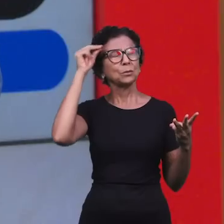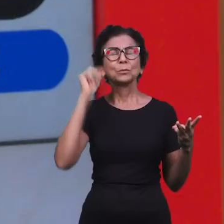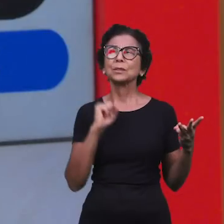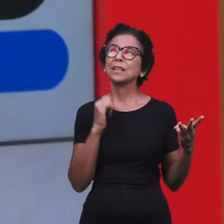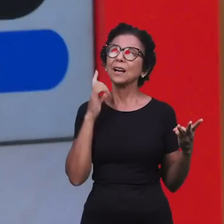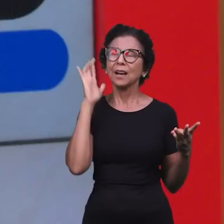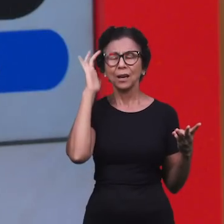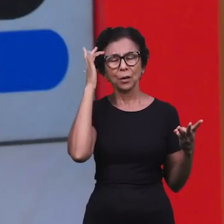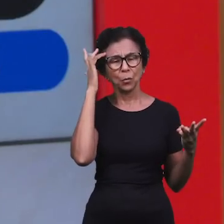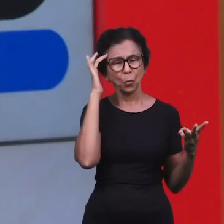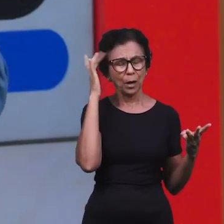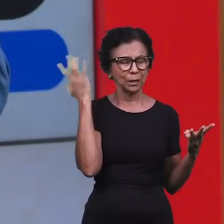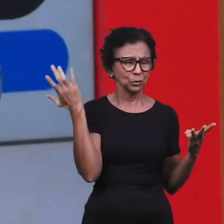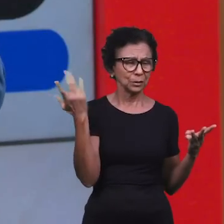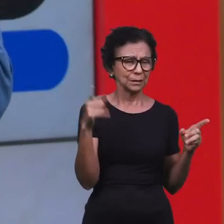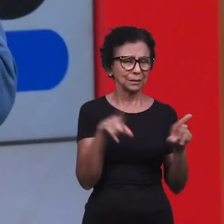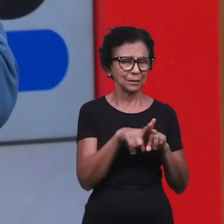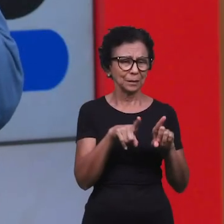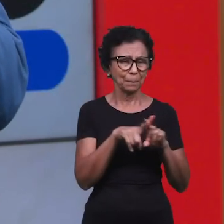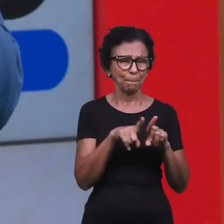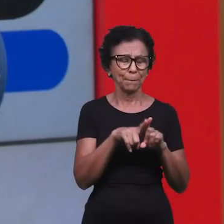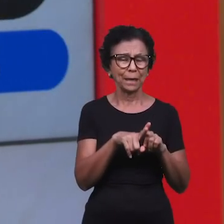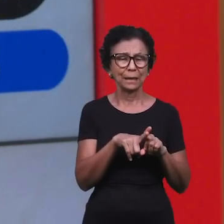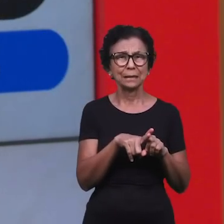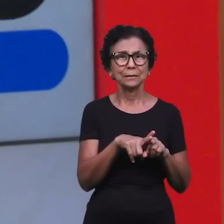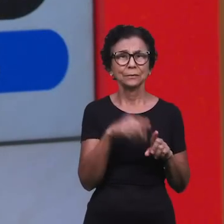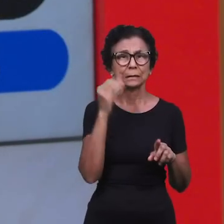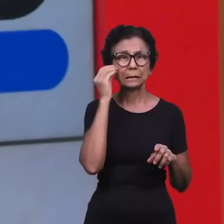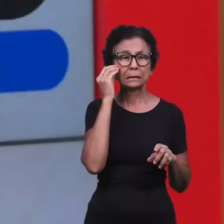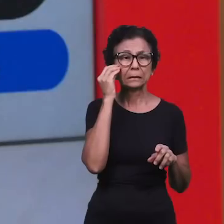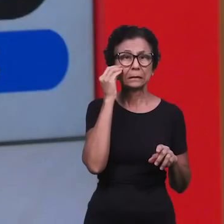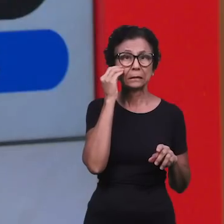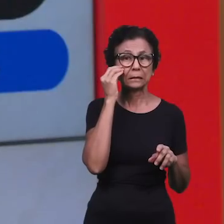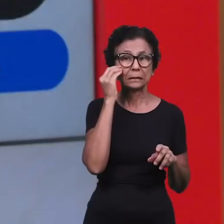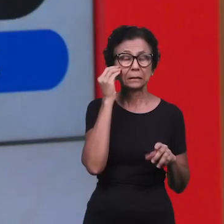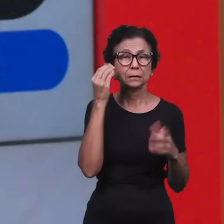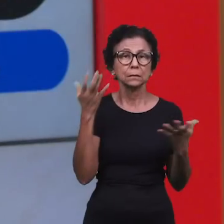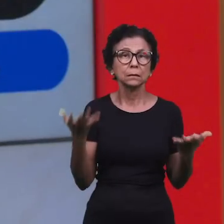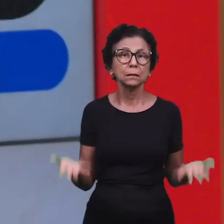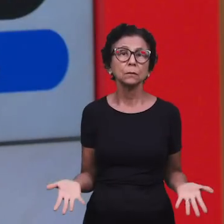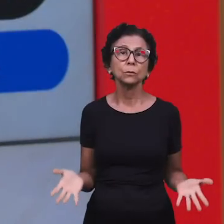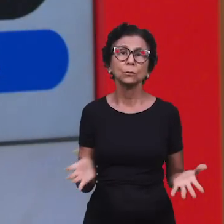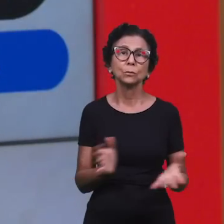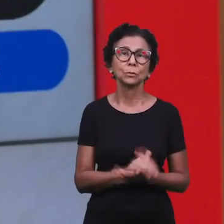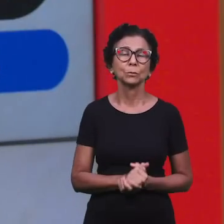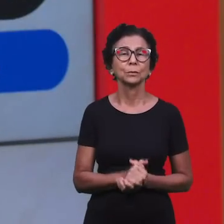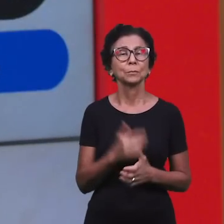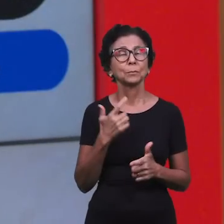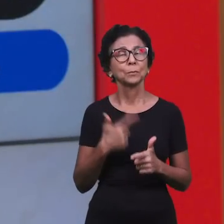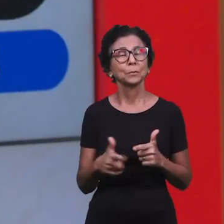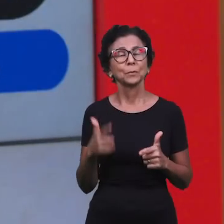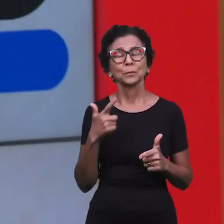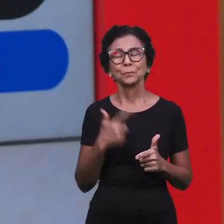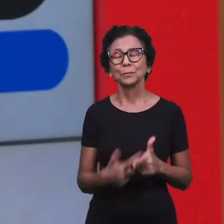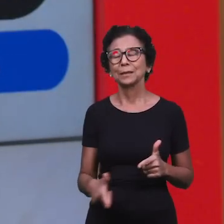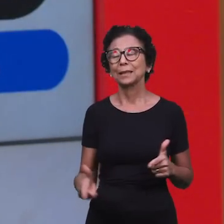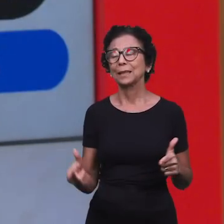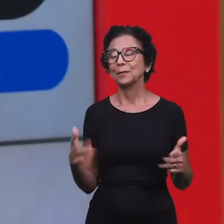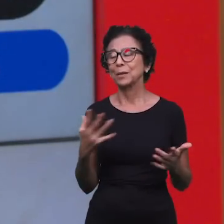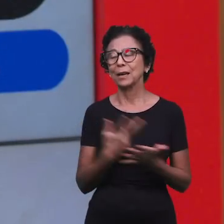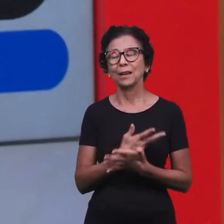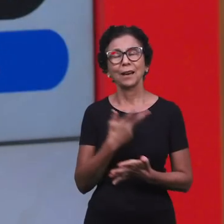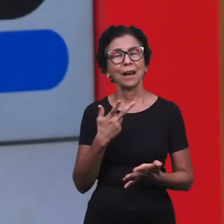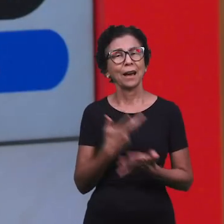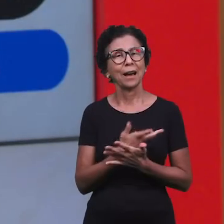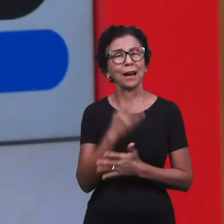aí, será que eu posso fazer também? Está aí tentando para todos os lados. Isso é um grande problema, isso é um erro